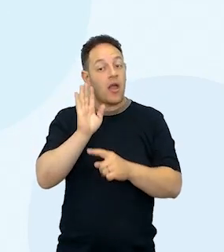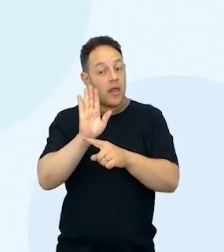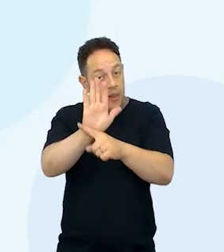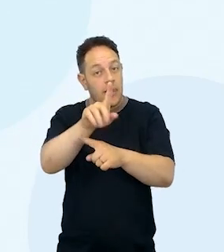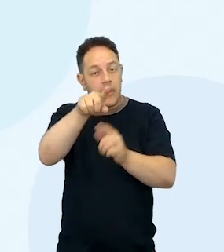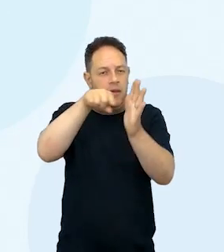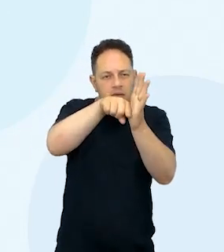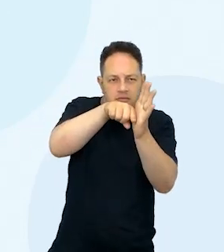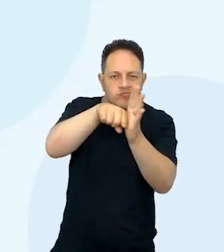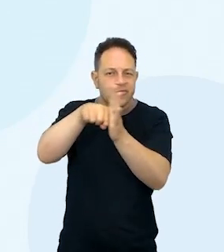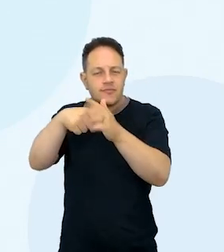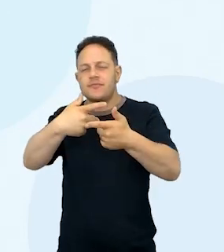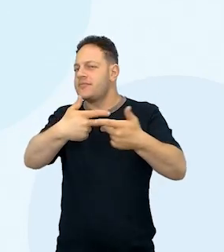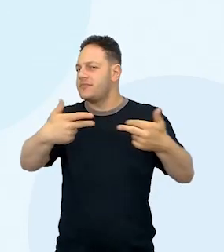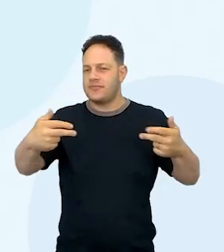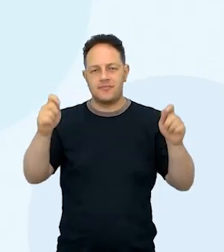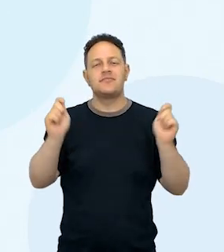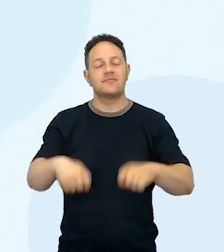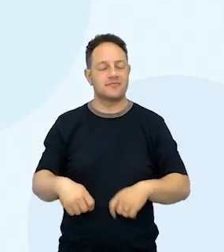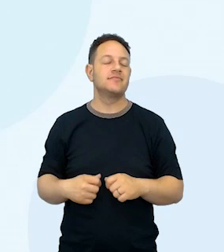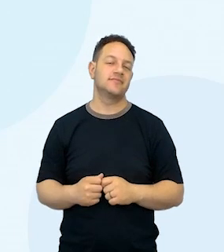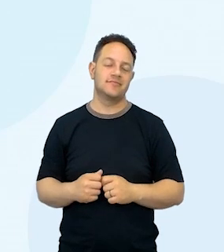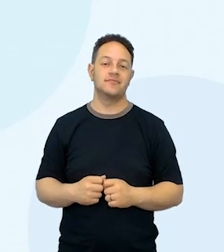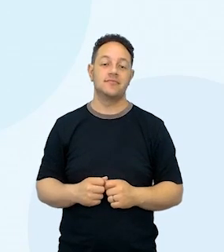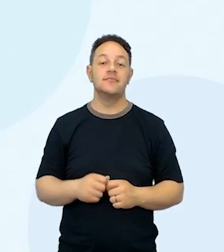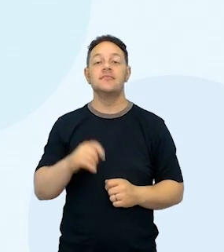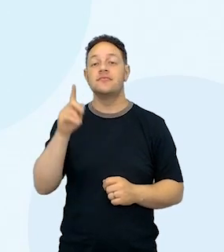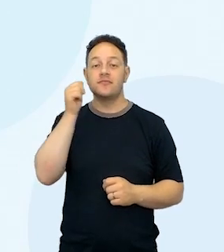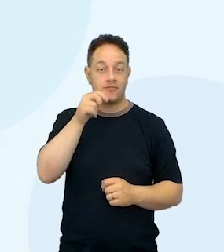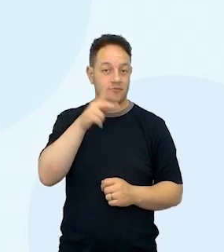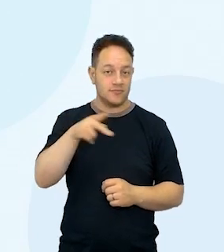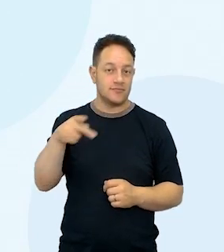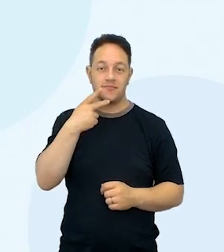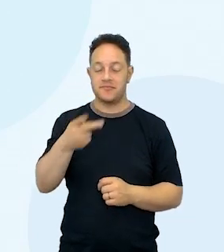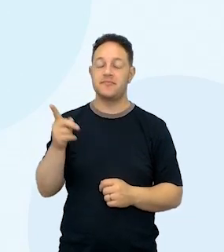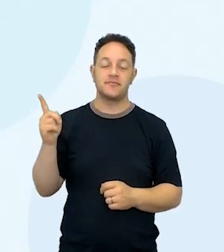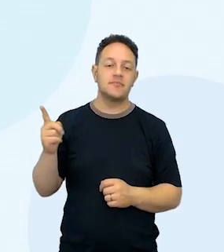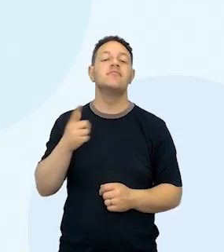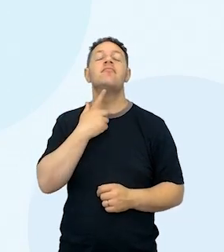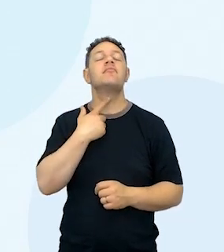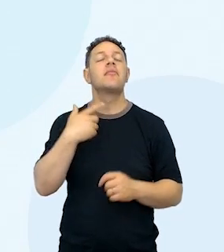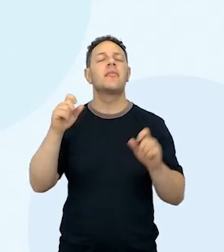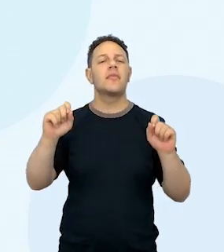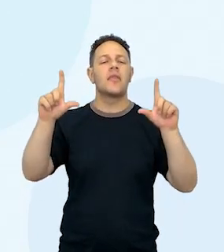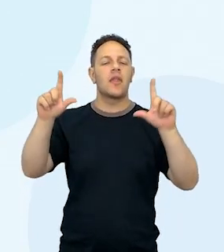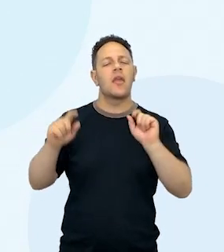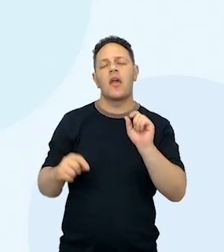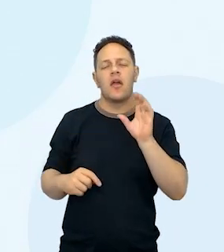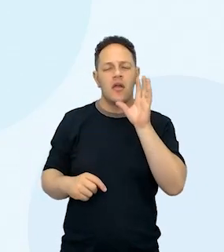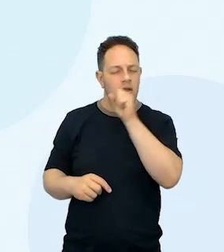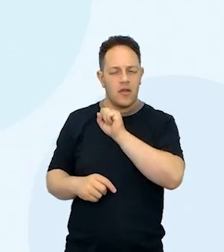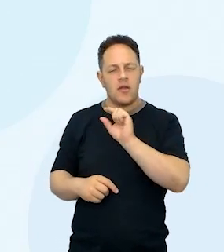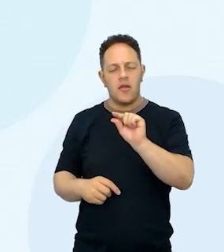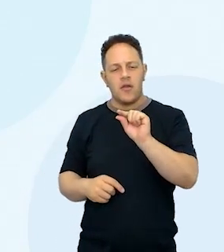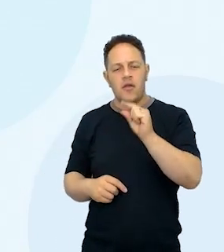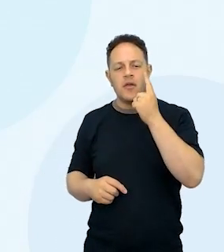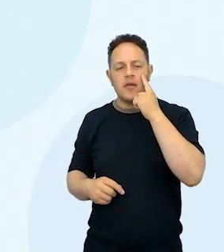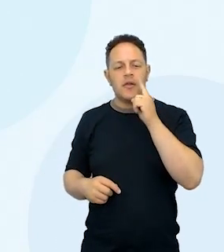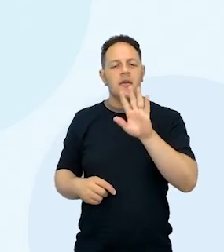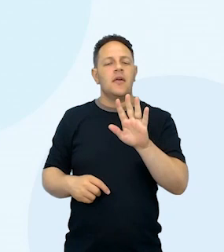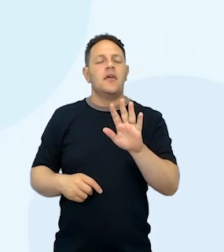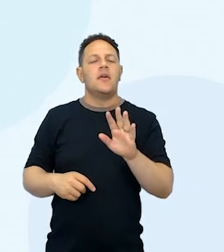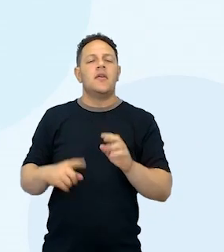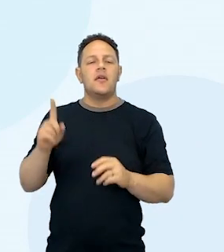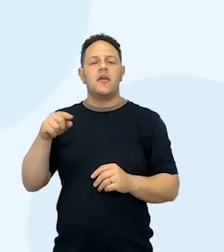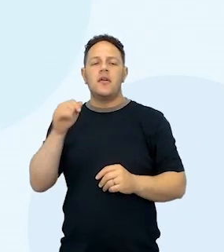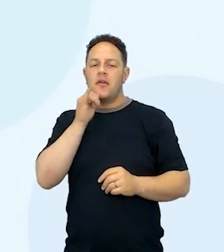de pesquisas, tá? Em diferentes áreas. Eu queria colocar aqui, espelhar só rapidinho o